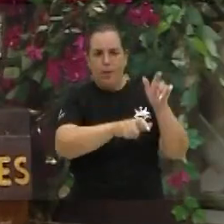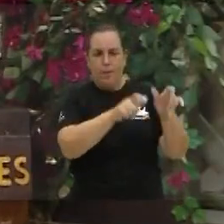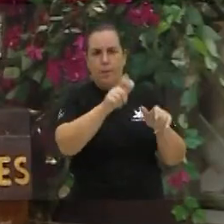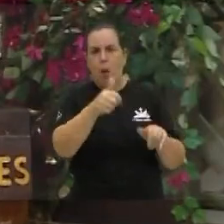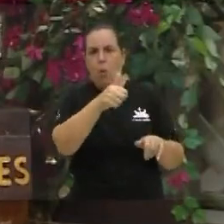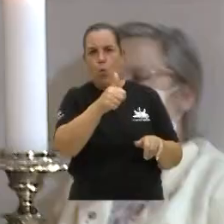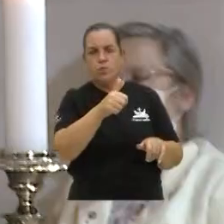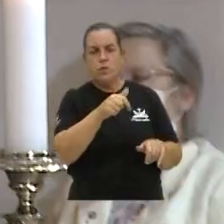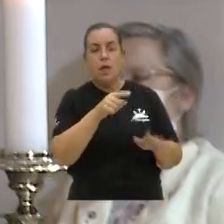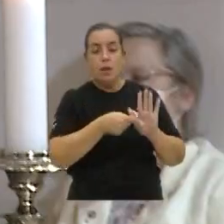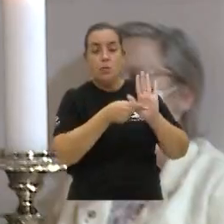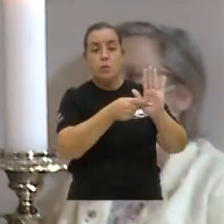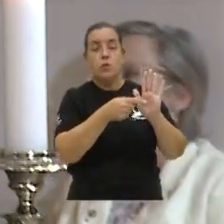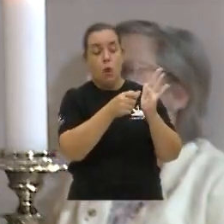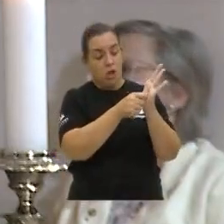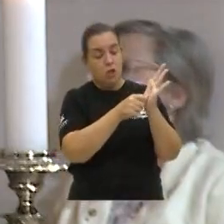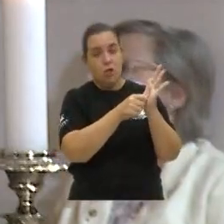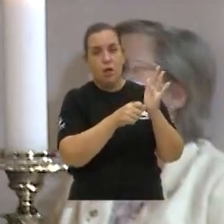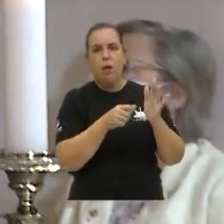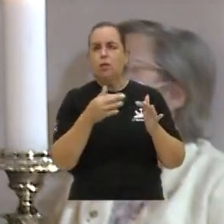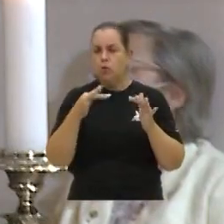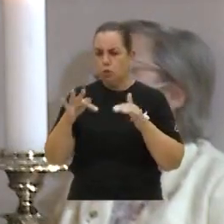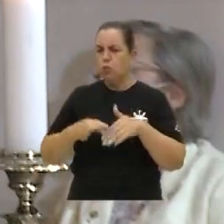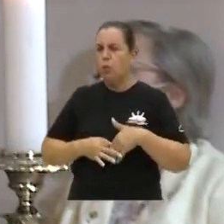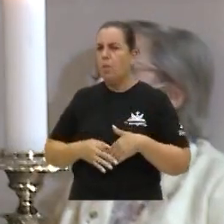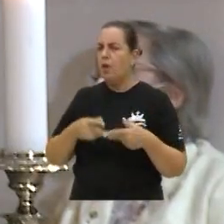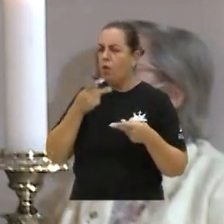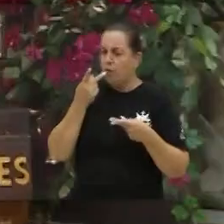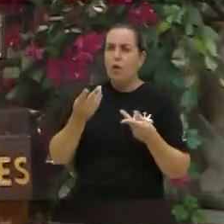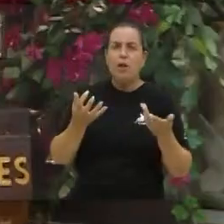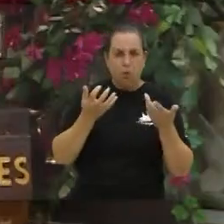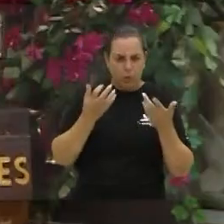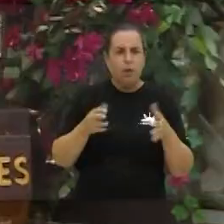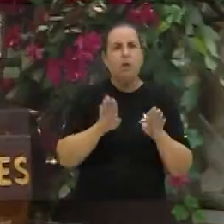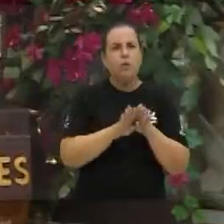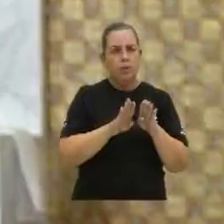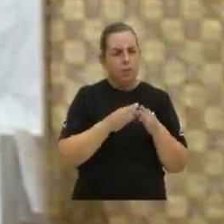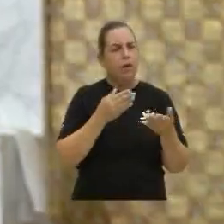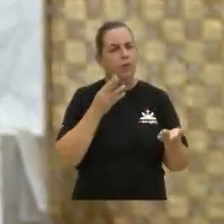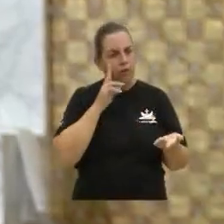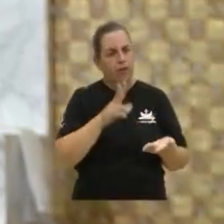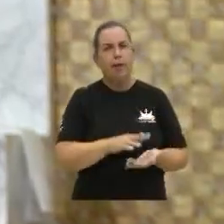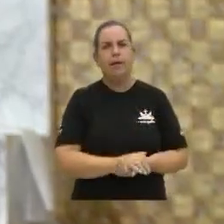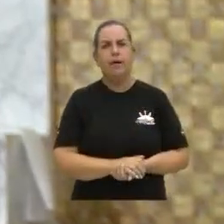Tomé diz: eu quero ver também. É lícito esse pedido.